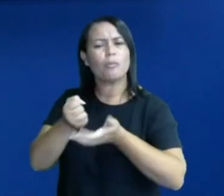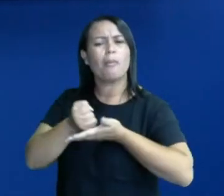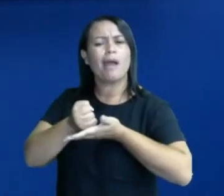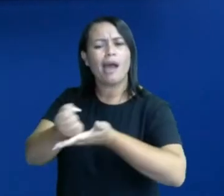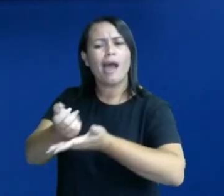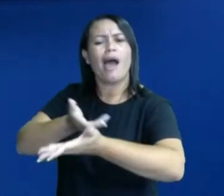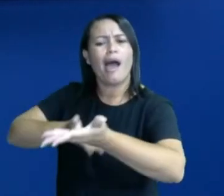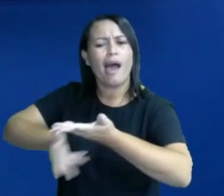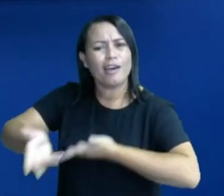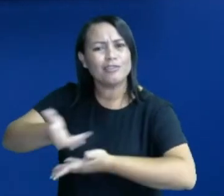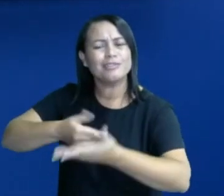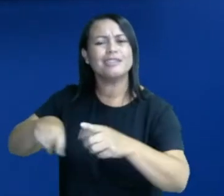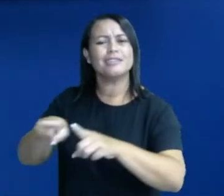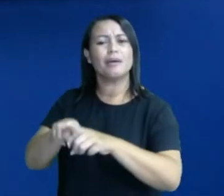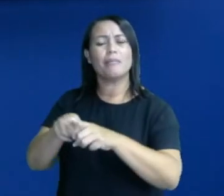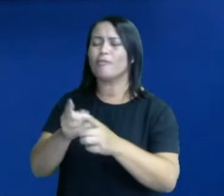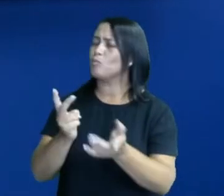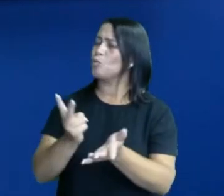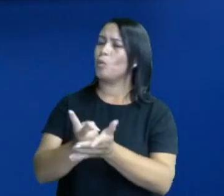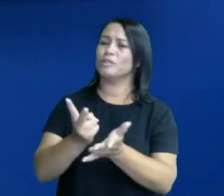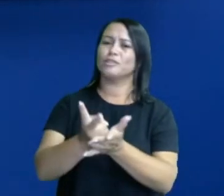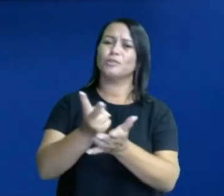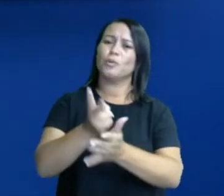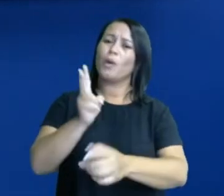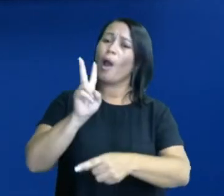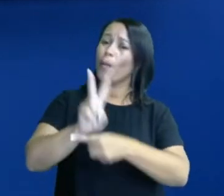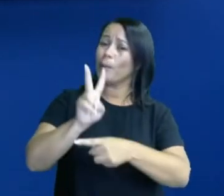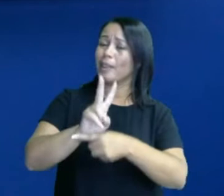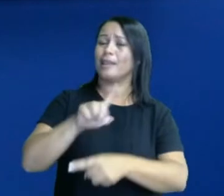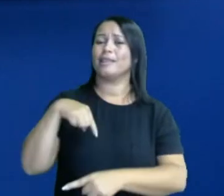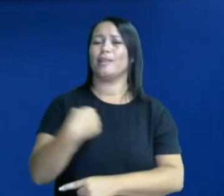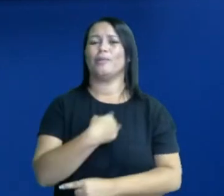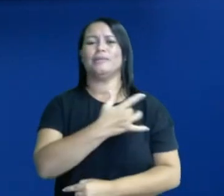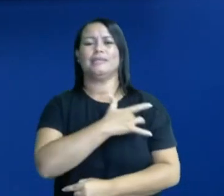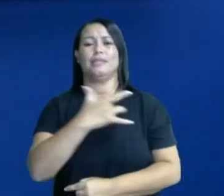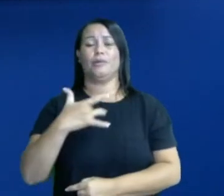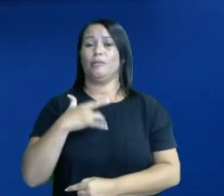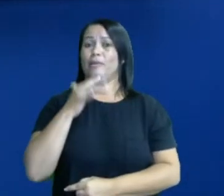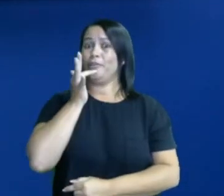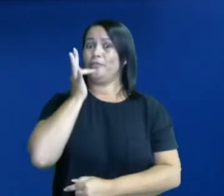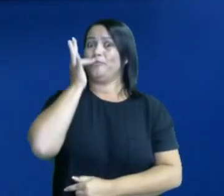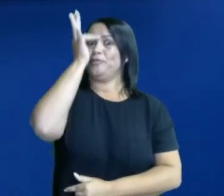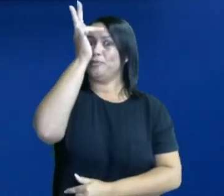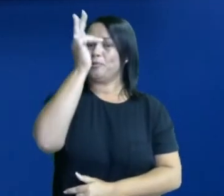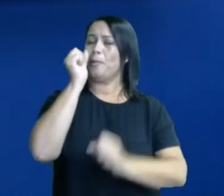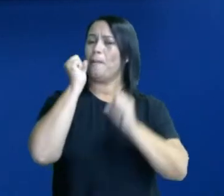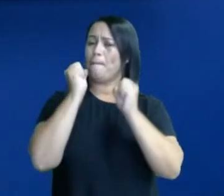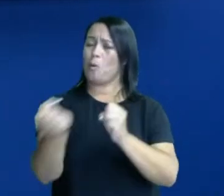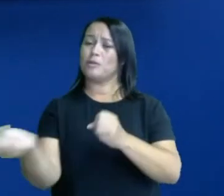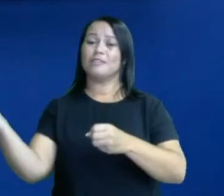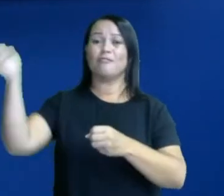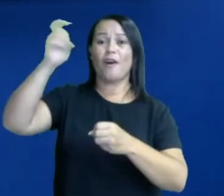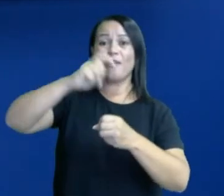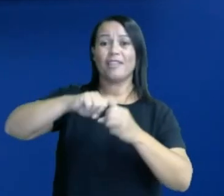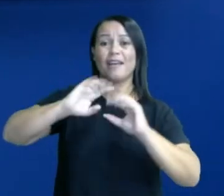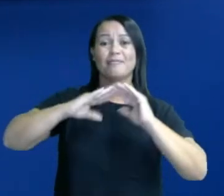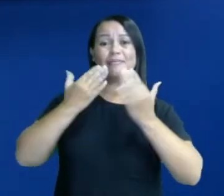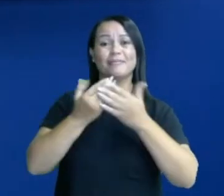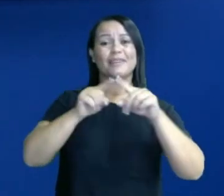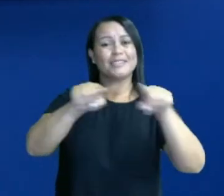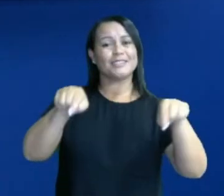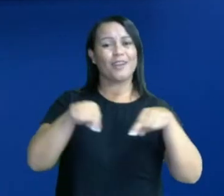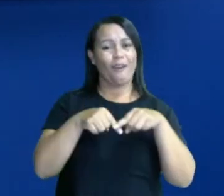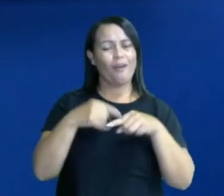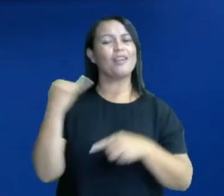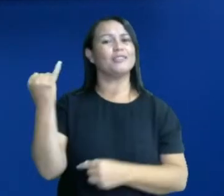auxiliar, para ajudar. E vamos continuar cuidando da nossa saúde para que em breve a gente possa retornar para a nossa sala de aula.